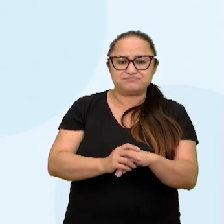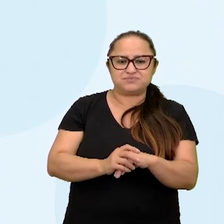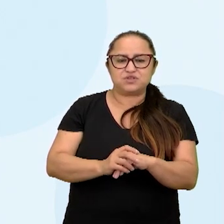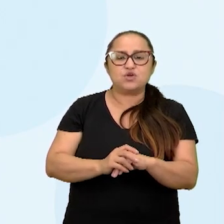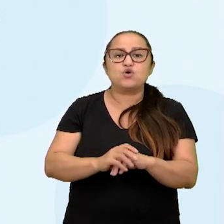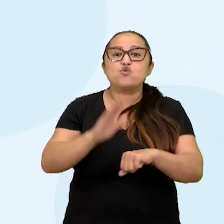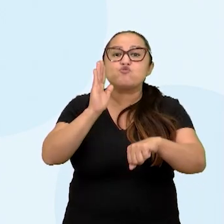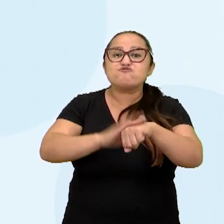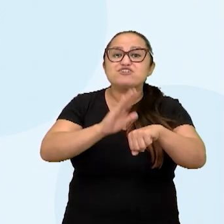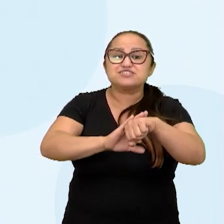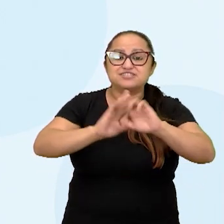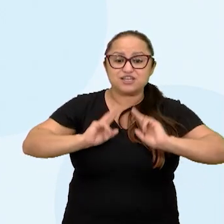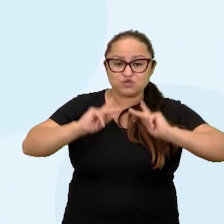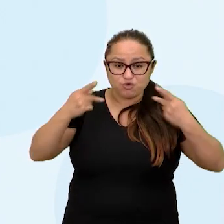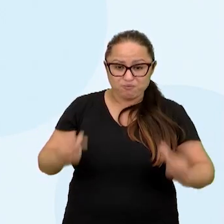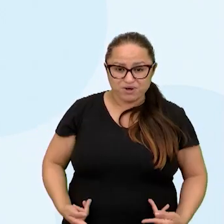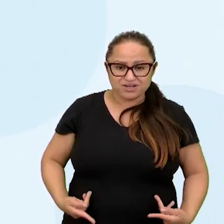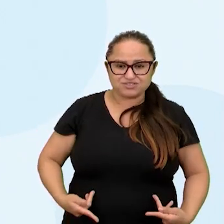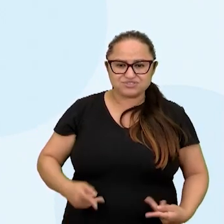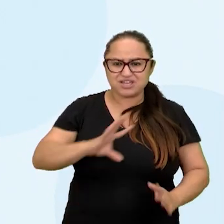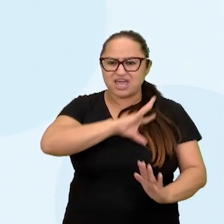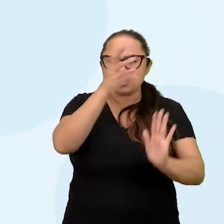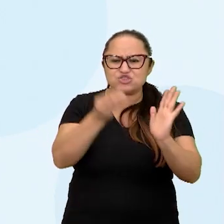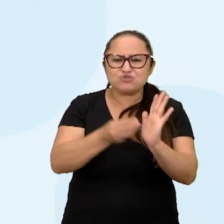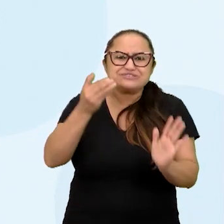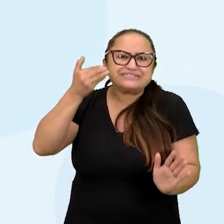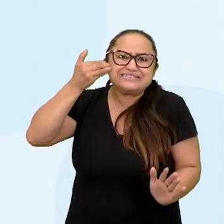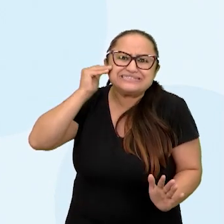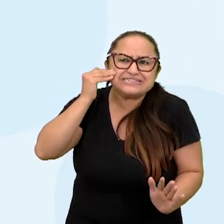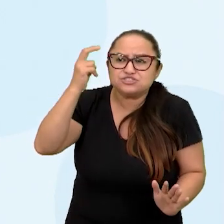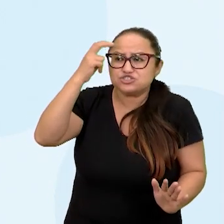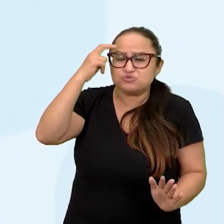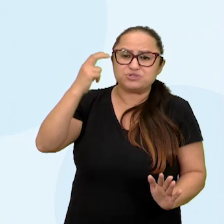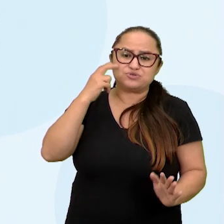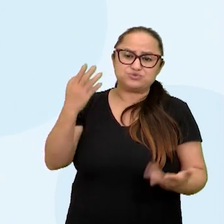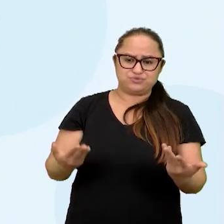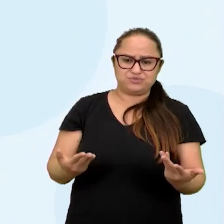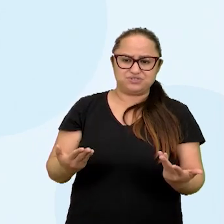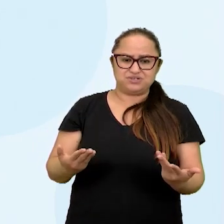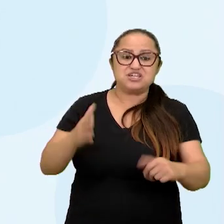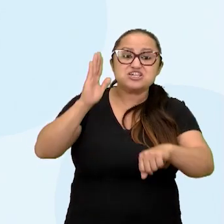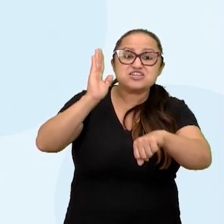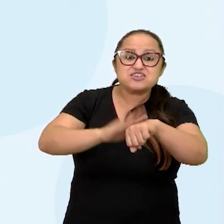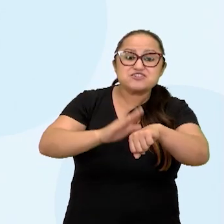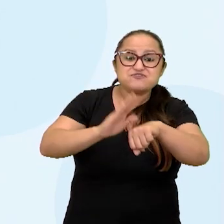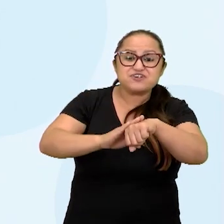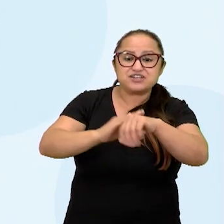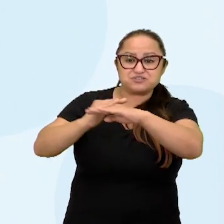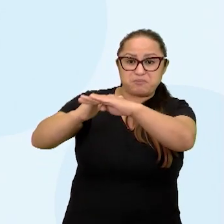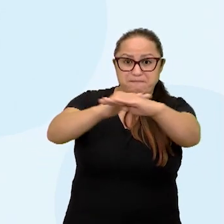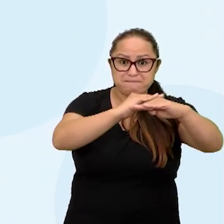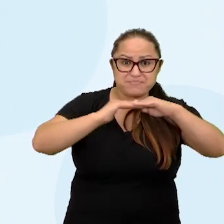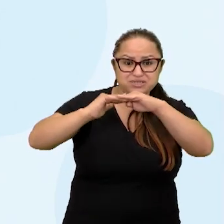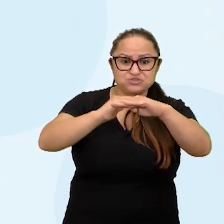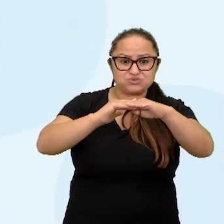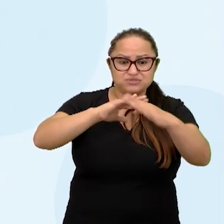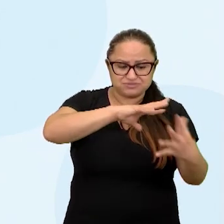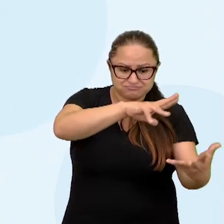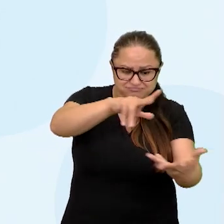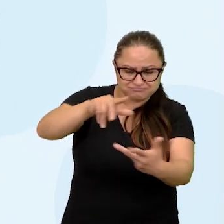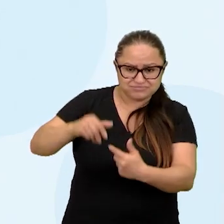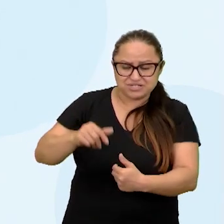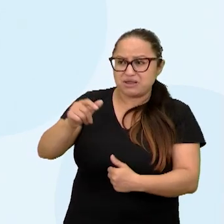as ações humanas são inteiramente interpretadas pela cultura, que produz, gente, padrões no Brasil,